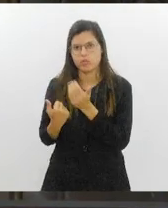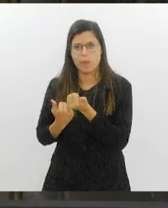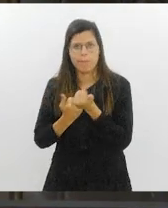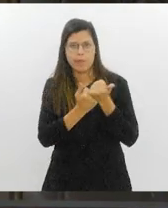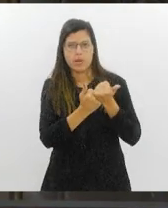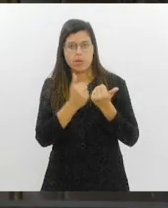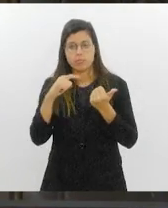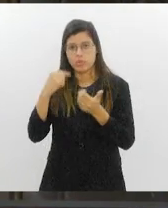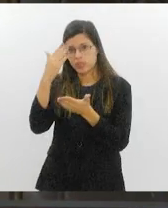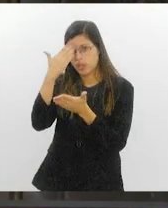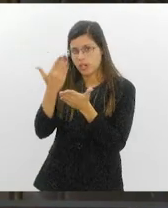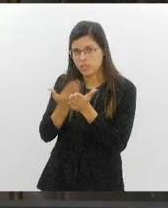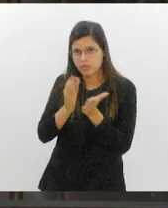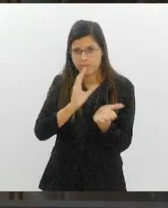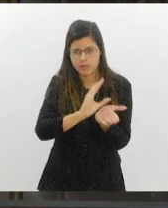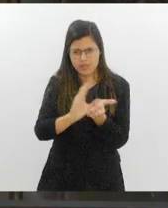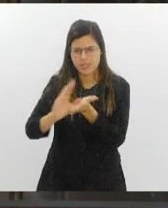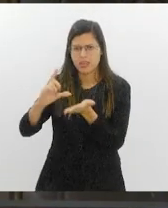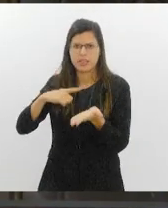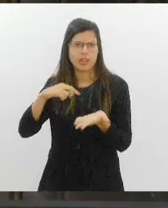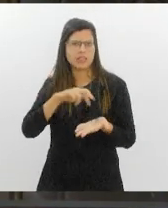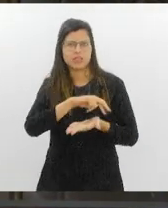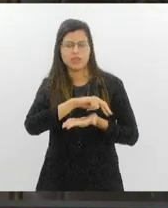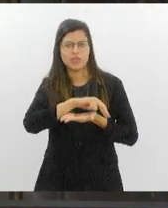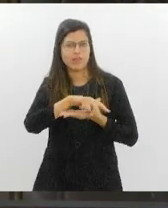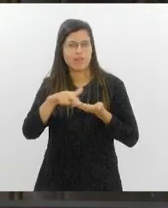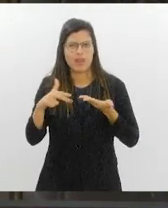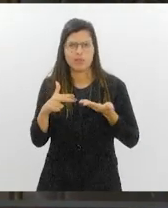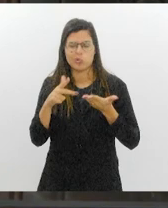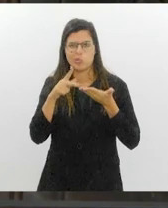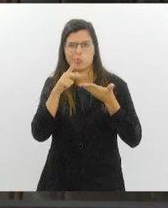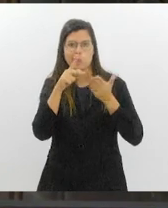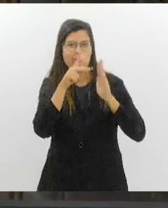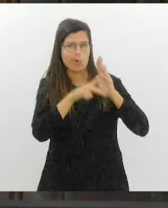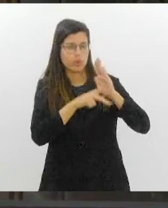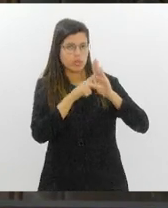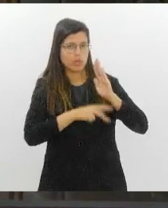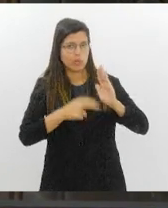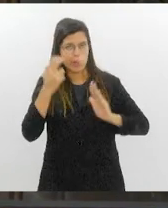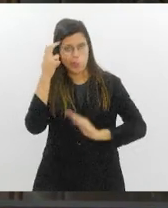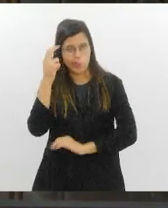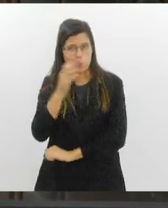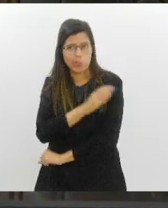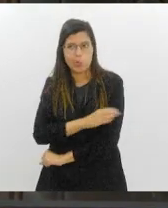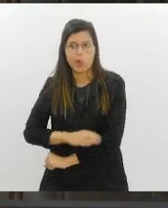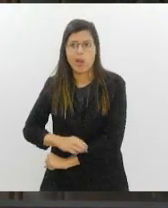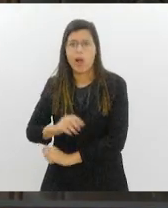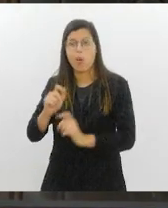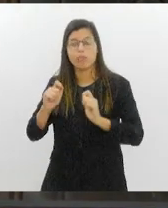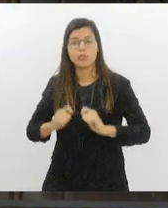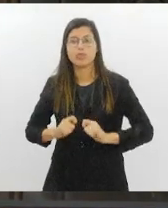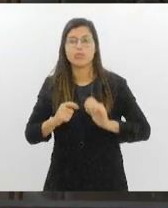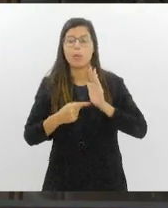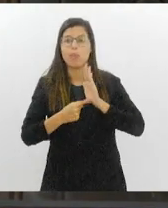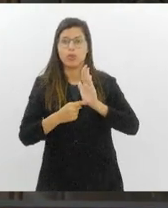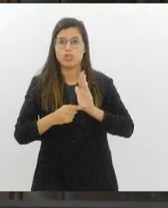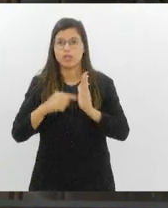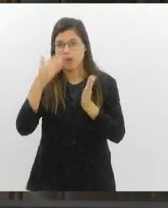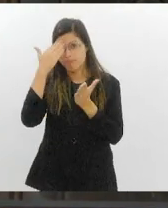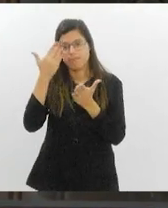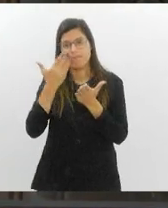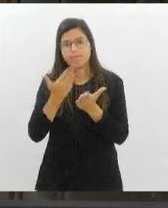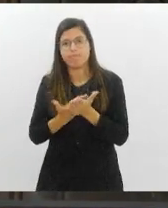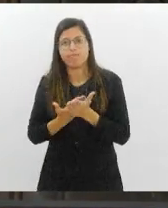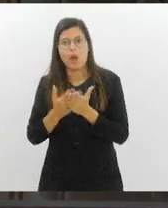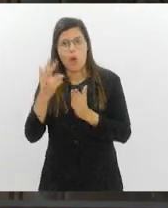a diversos projetos culturais, podemos colocar em prática nossa crença de que a cultura é uma importante força que